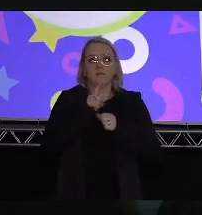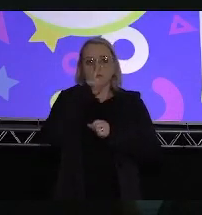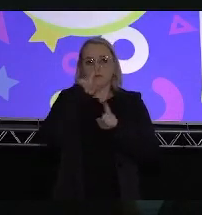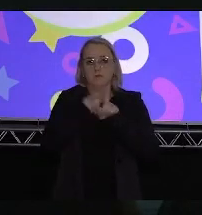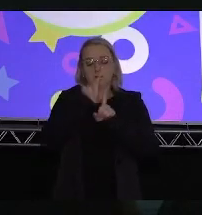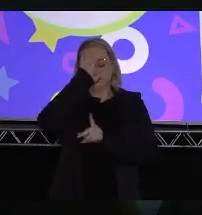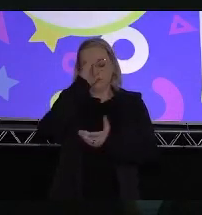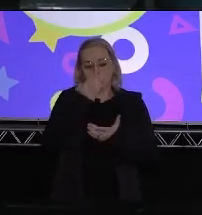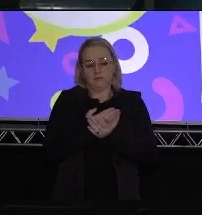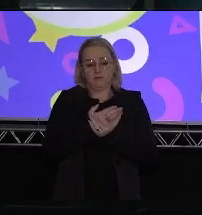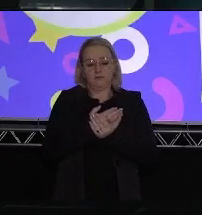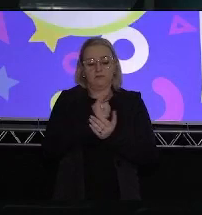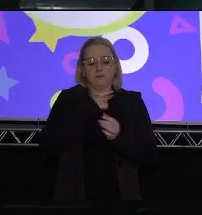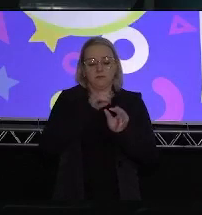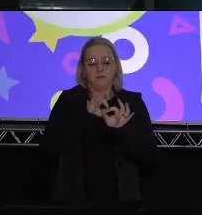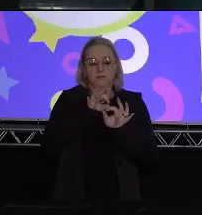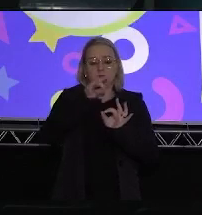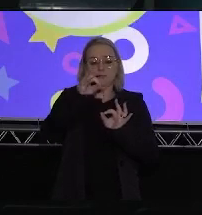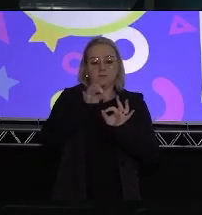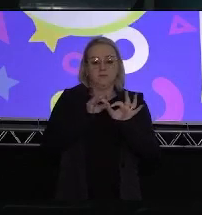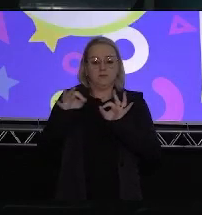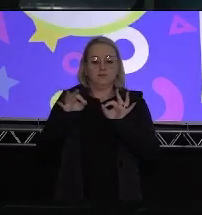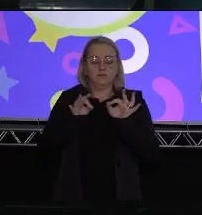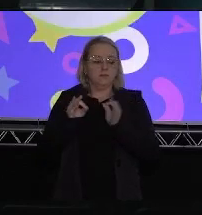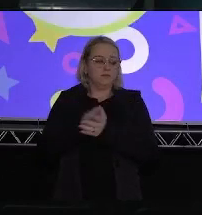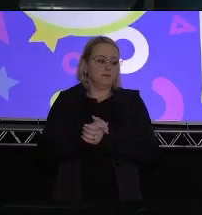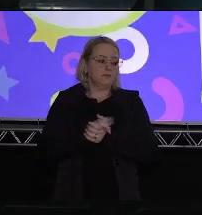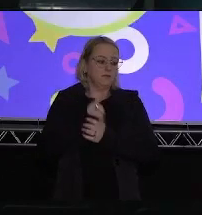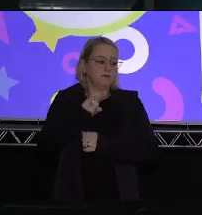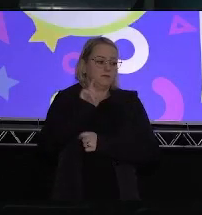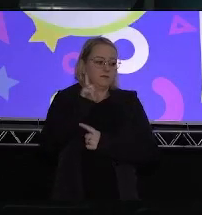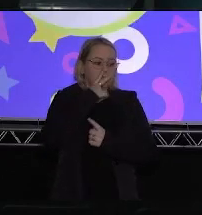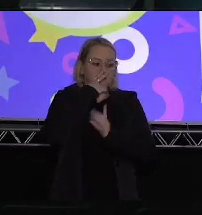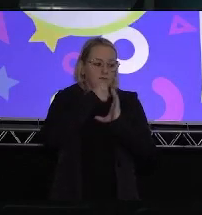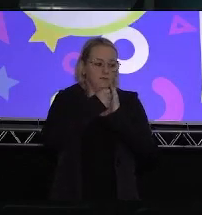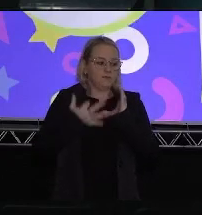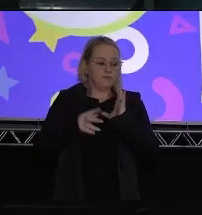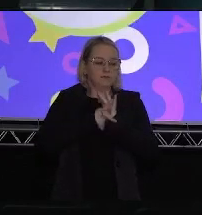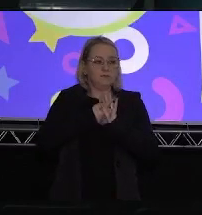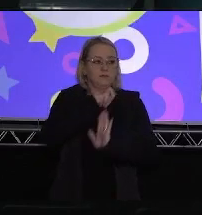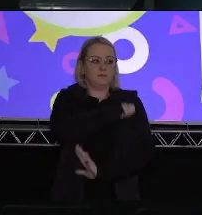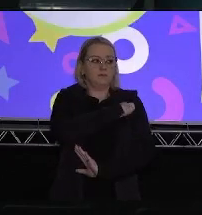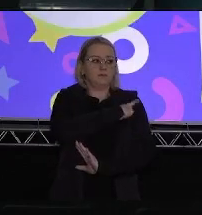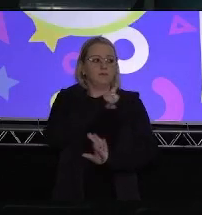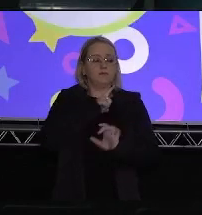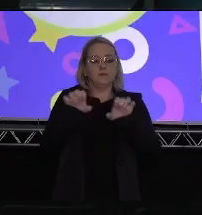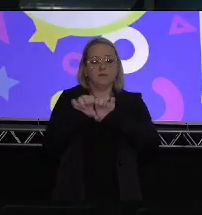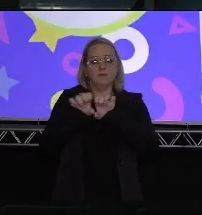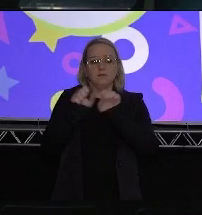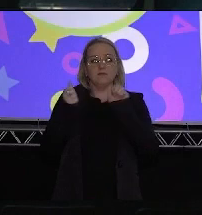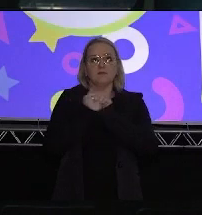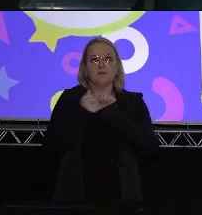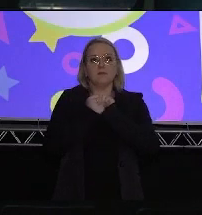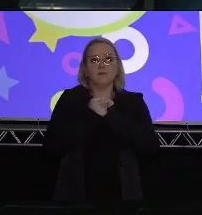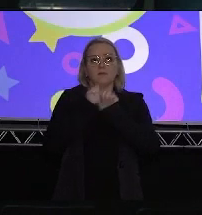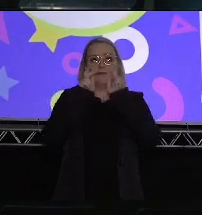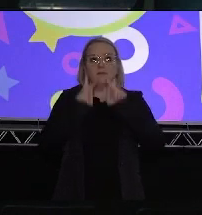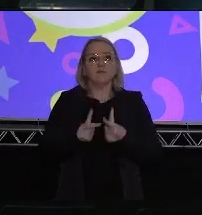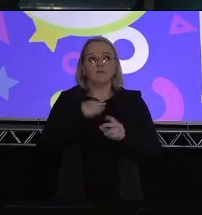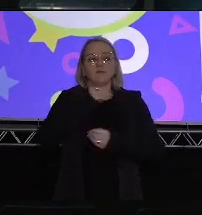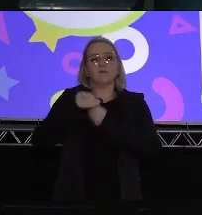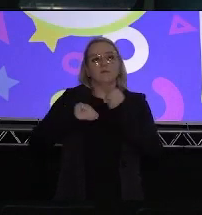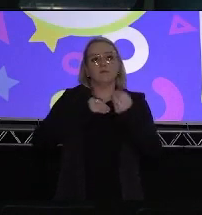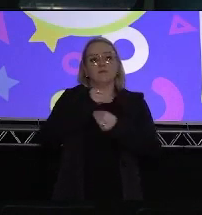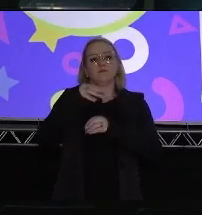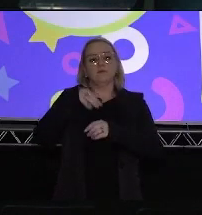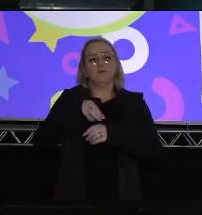acredita em pipeline, né, em DevOps. Essa parte não é configurada pelos alunos, a gente tem uma infraestrutura junto com as pessoas mentoras e